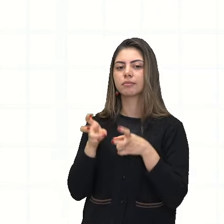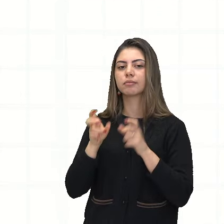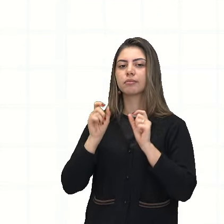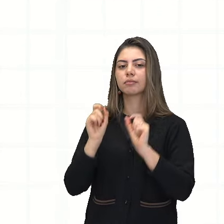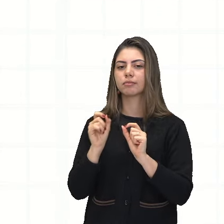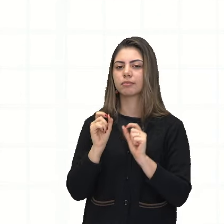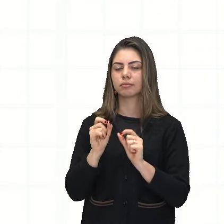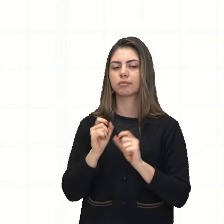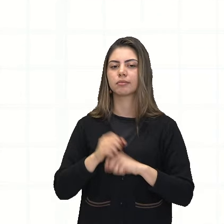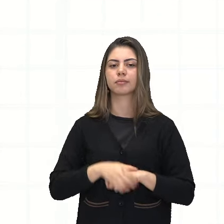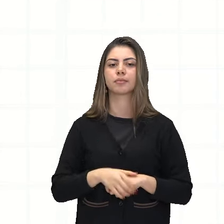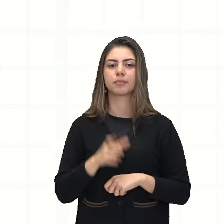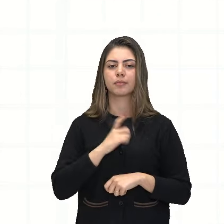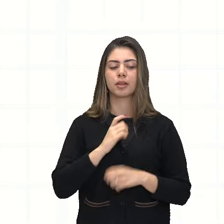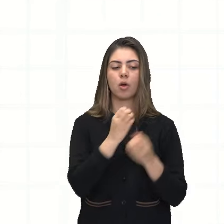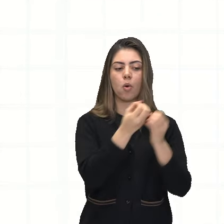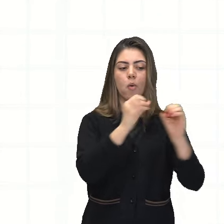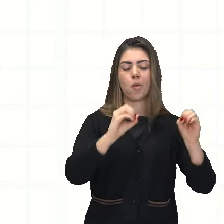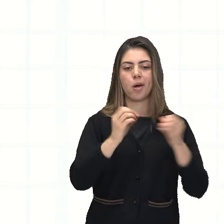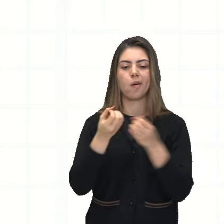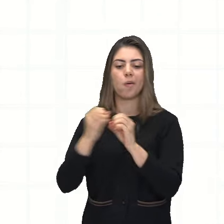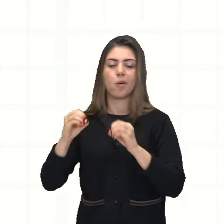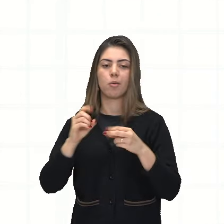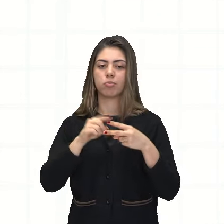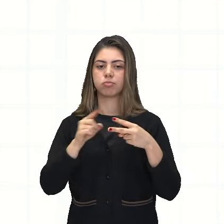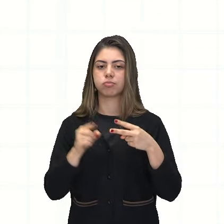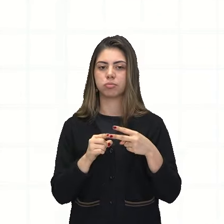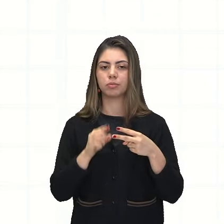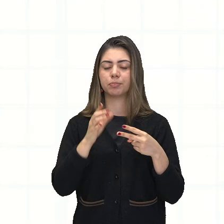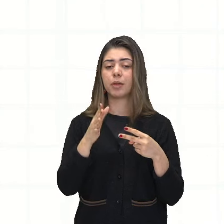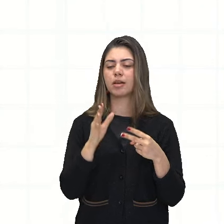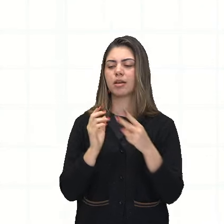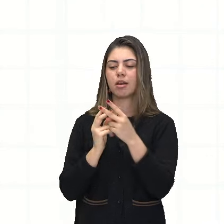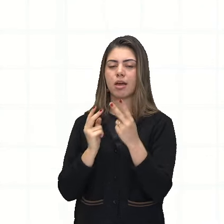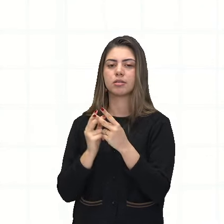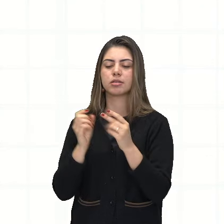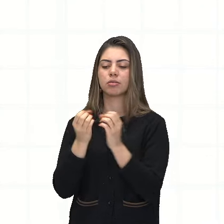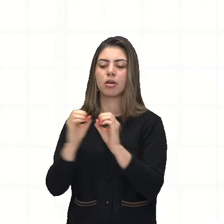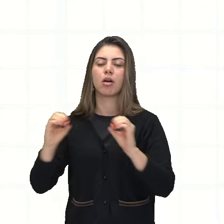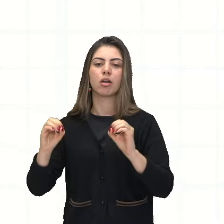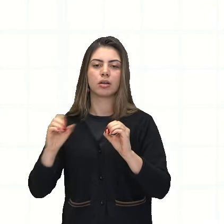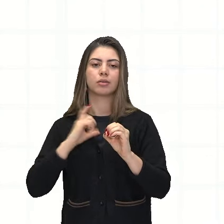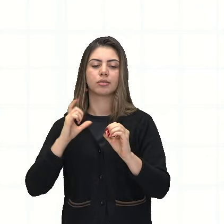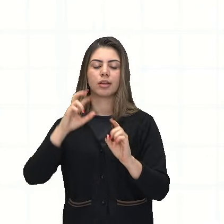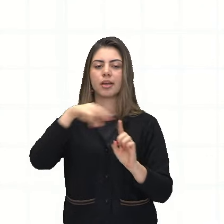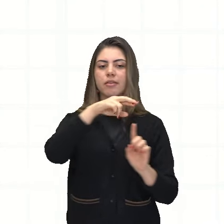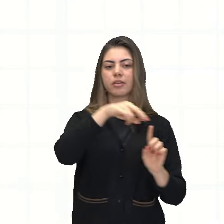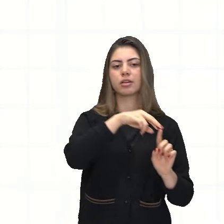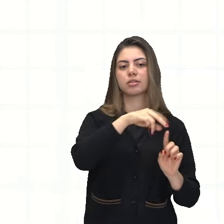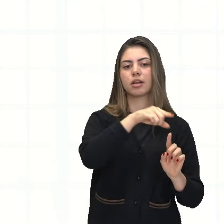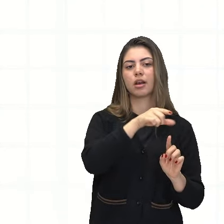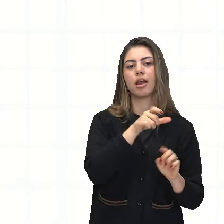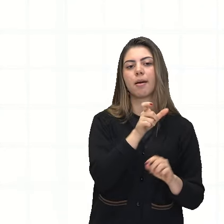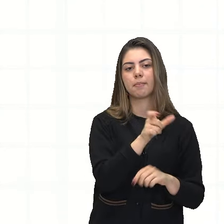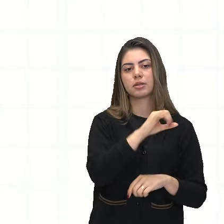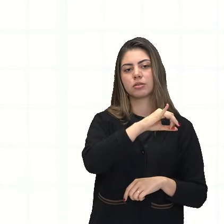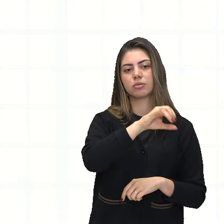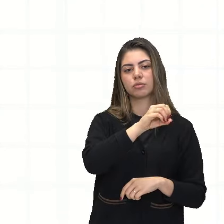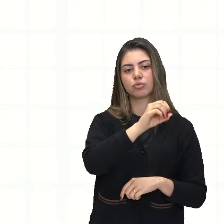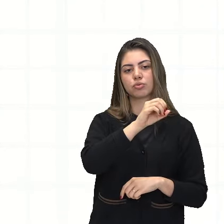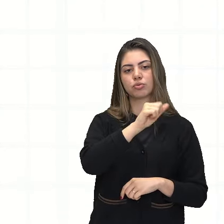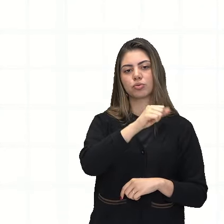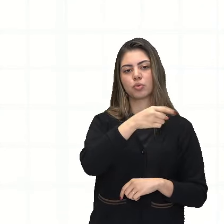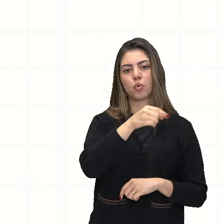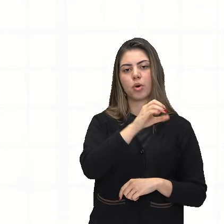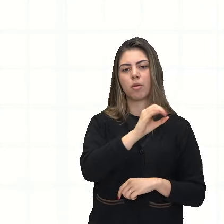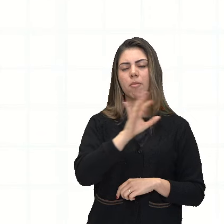temos duas orações e na segunda oração também está se referindo a João. Só que na segunda oração não usou